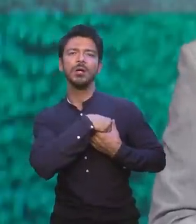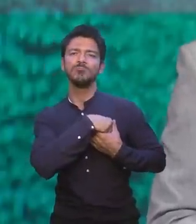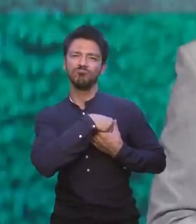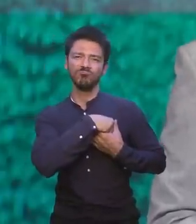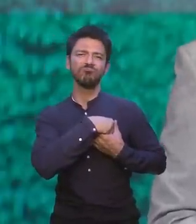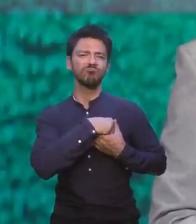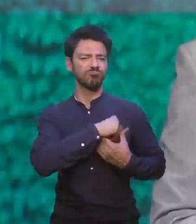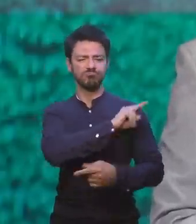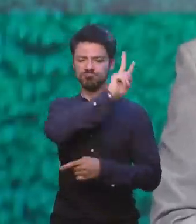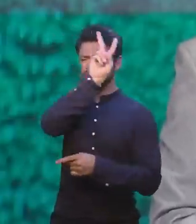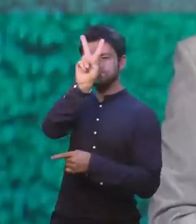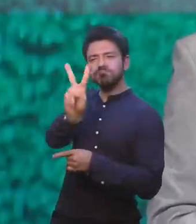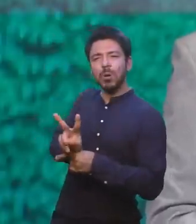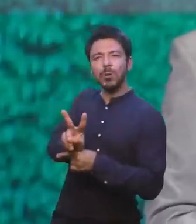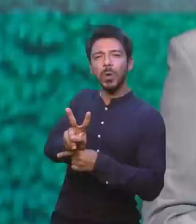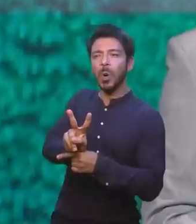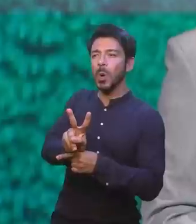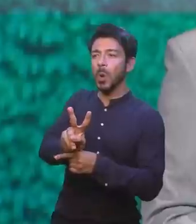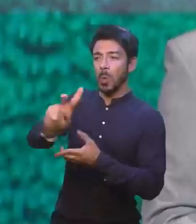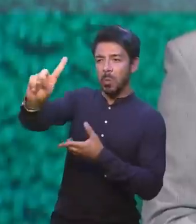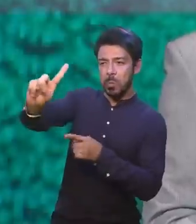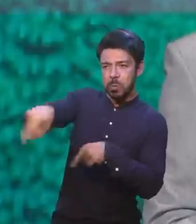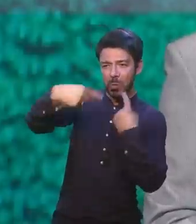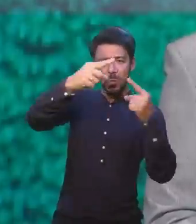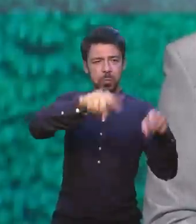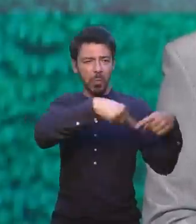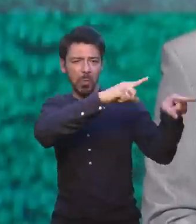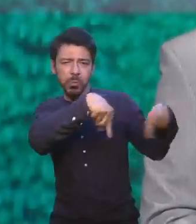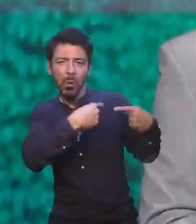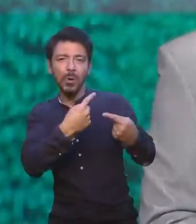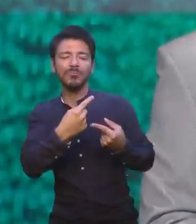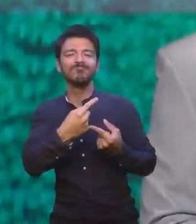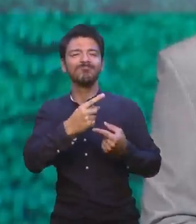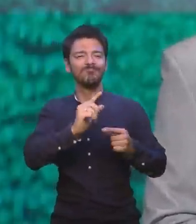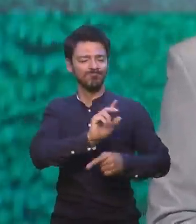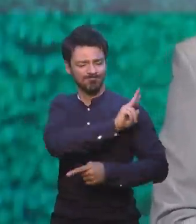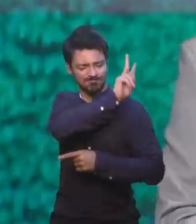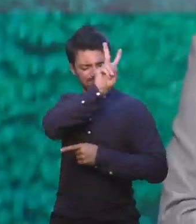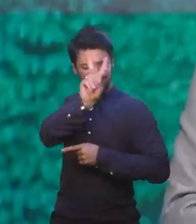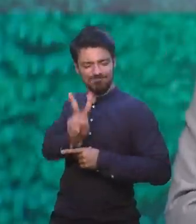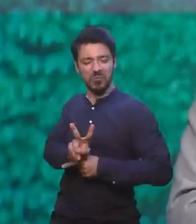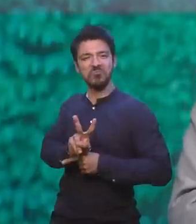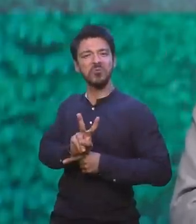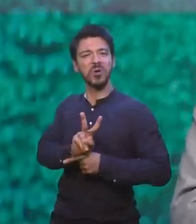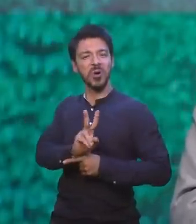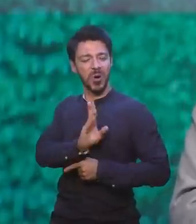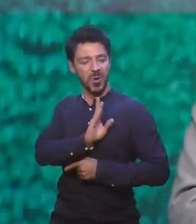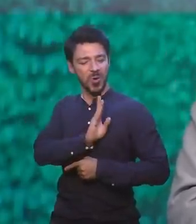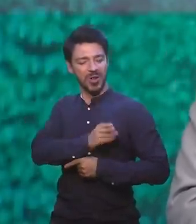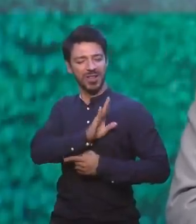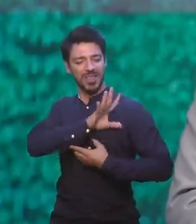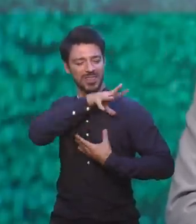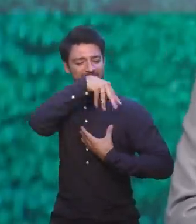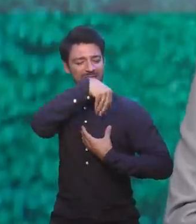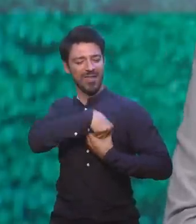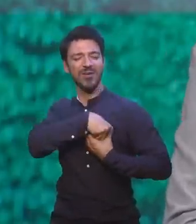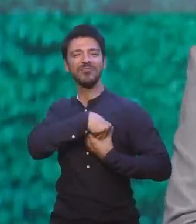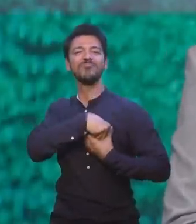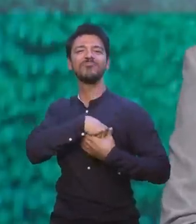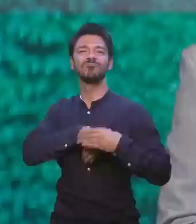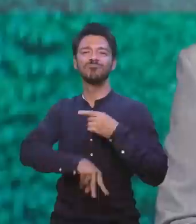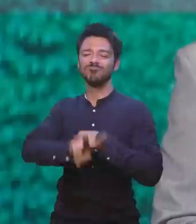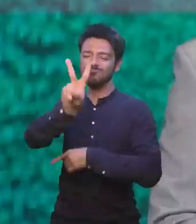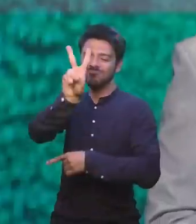o coração. Estarmos atentos contra estas questões equivocadas e transitórias da